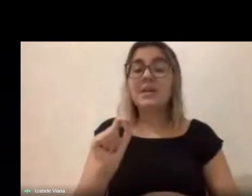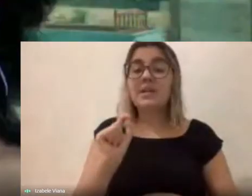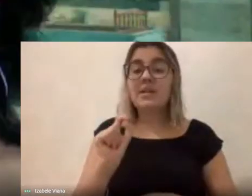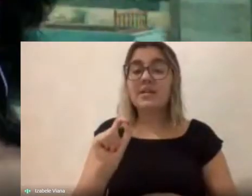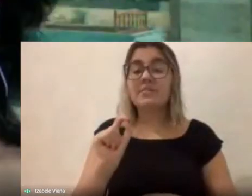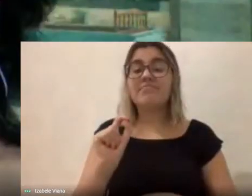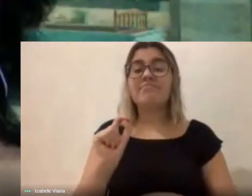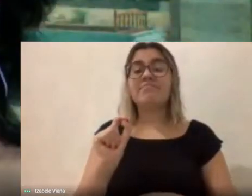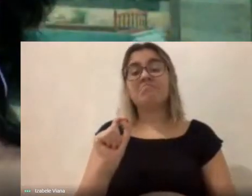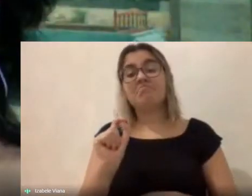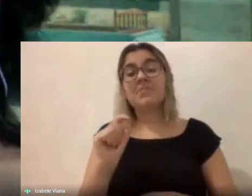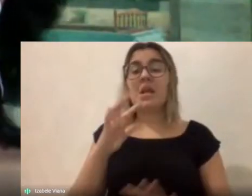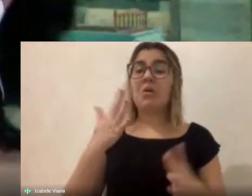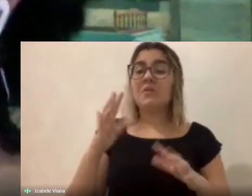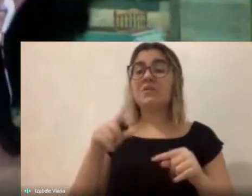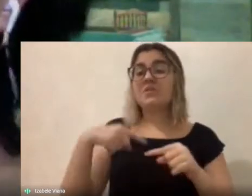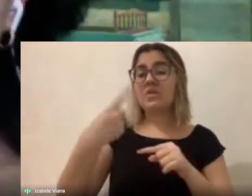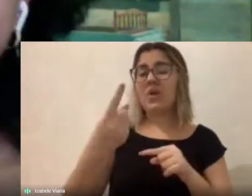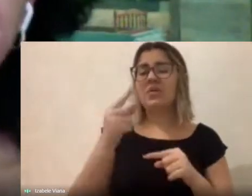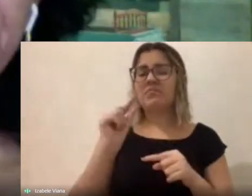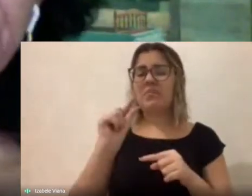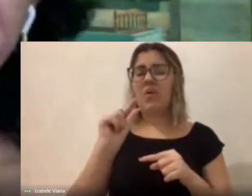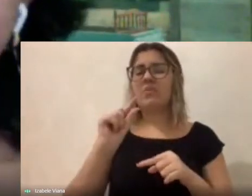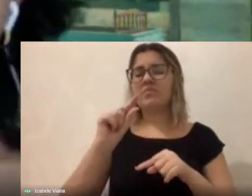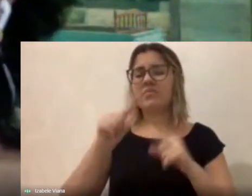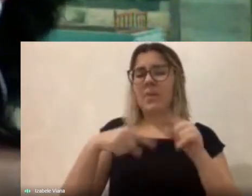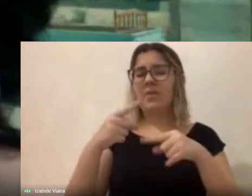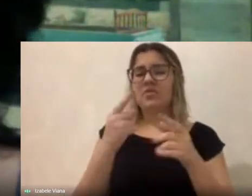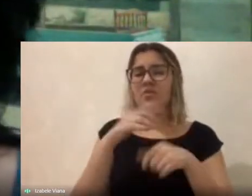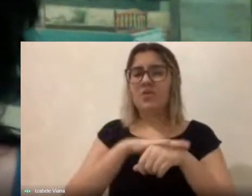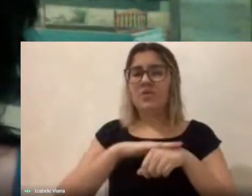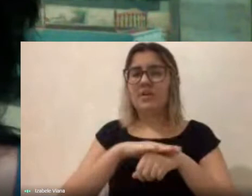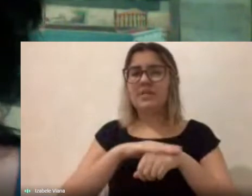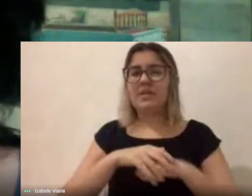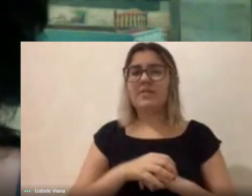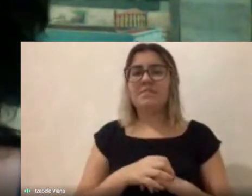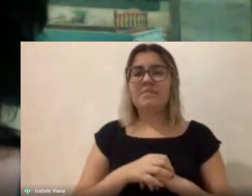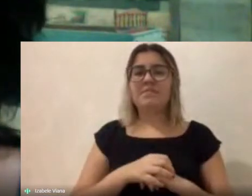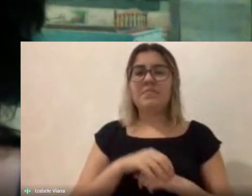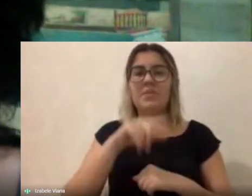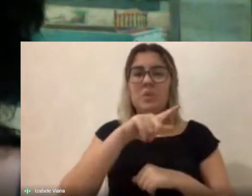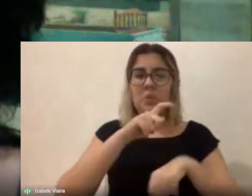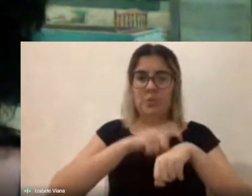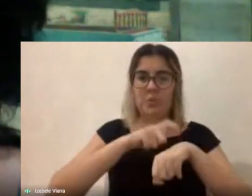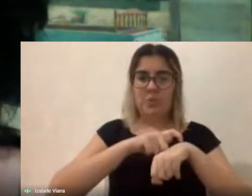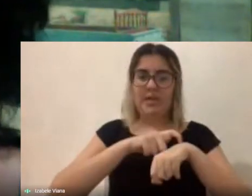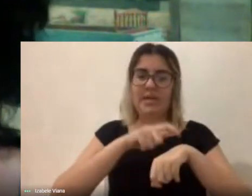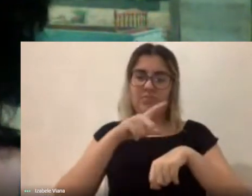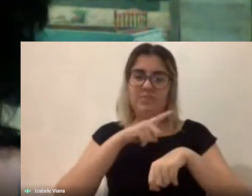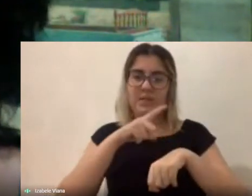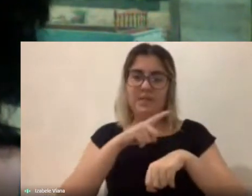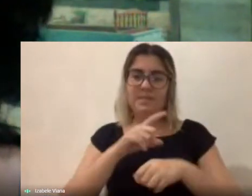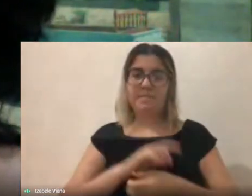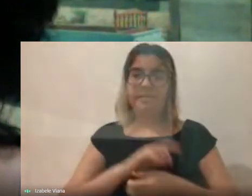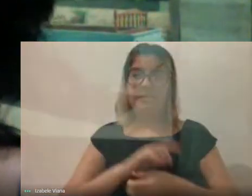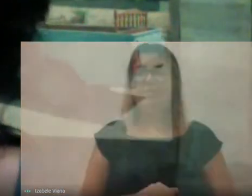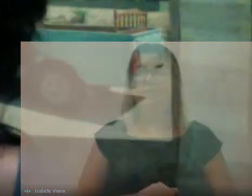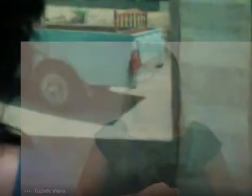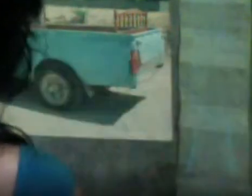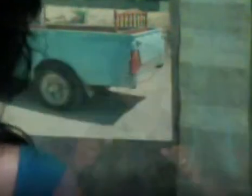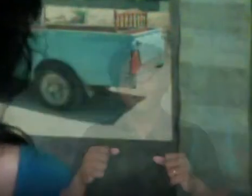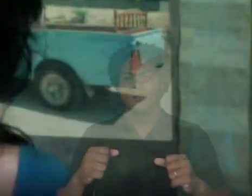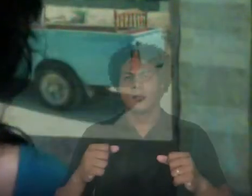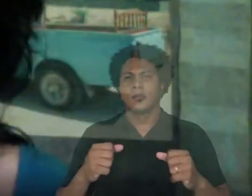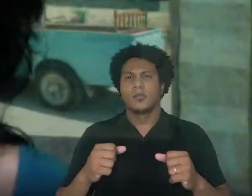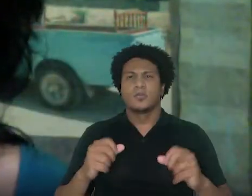Eu vou fazer uma perguntinha, porque você ainda tem um tempinho aqui para já para falar, JP, sobre esses deslocamentos aqui